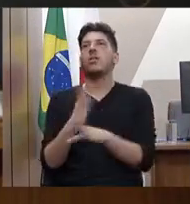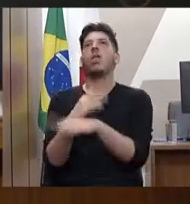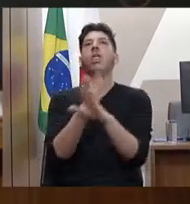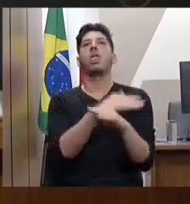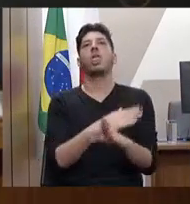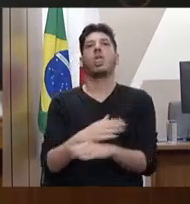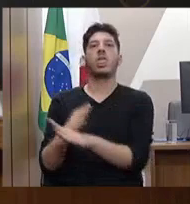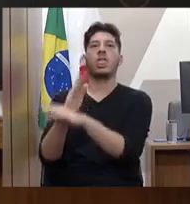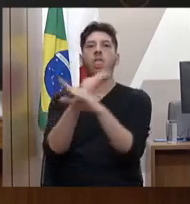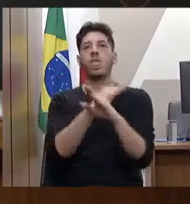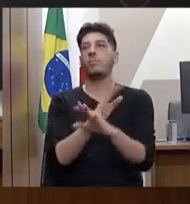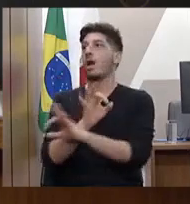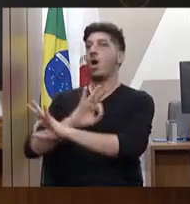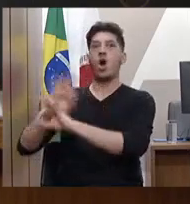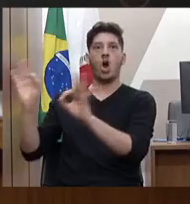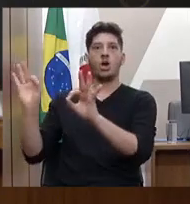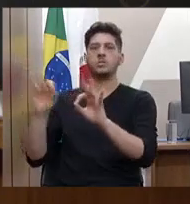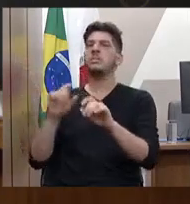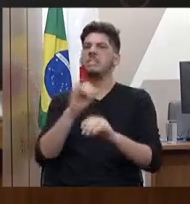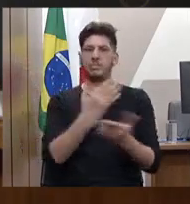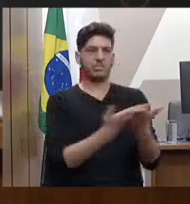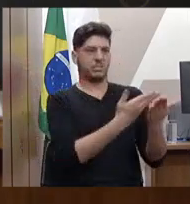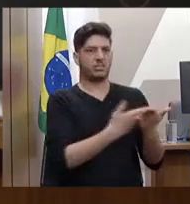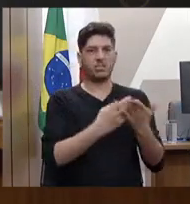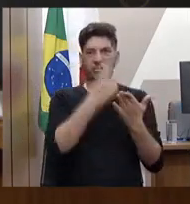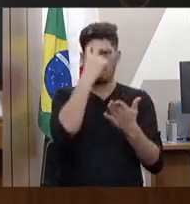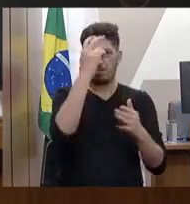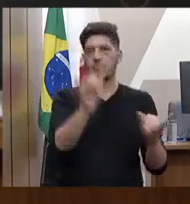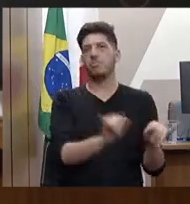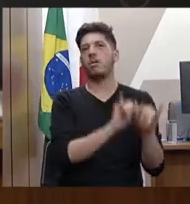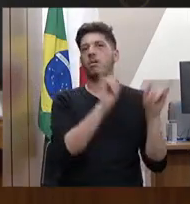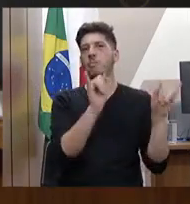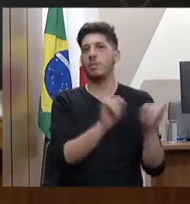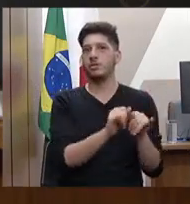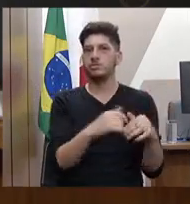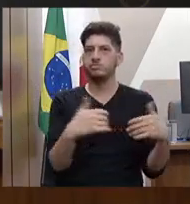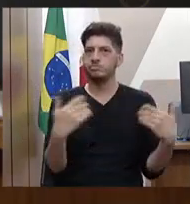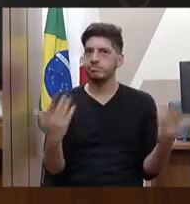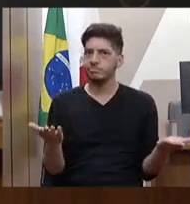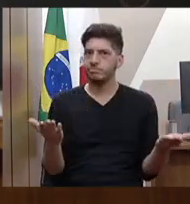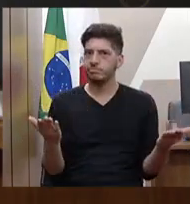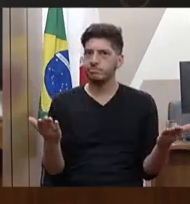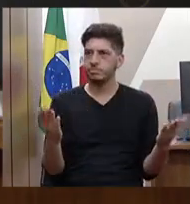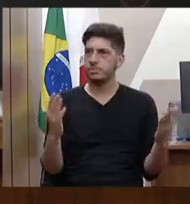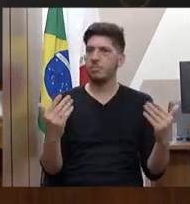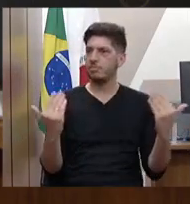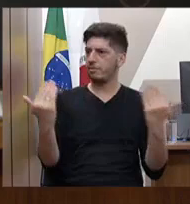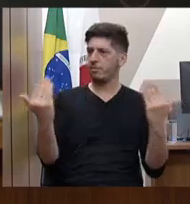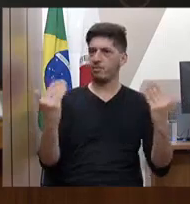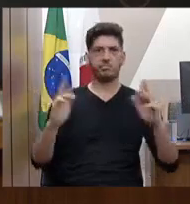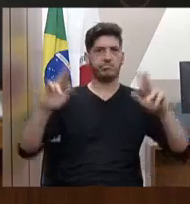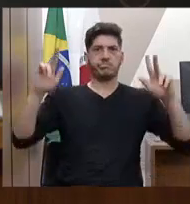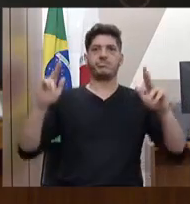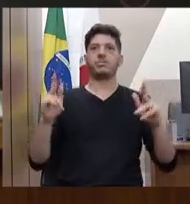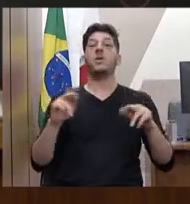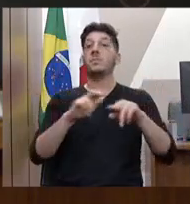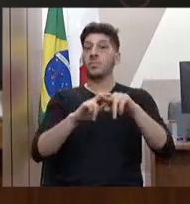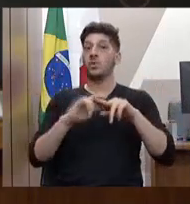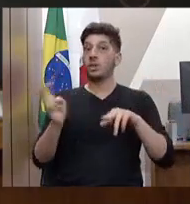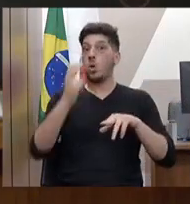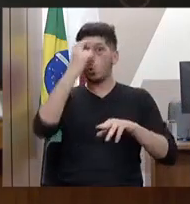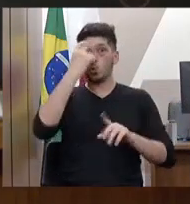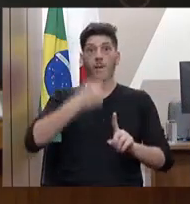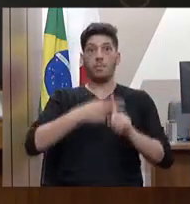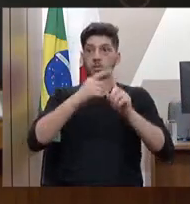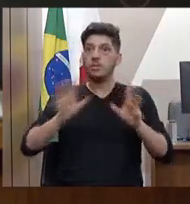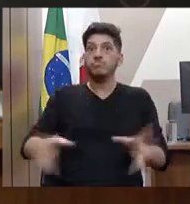estudar do que querer aceitar o que a ciência faz então essa cultura positiva é que o mais importante da gente tentar desenvolver